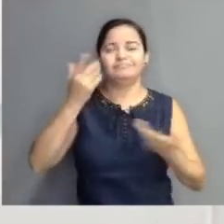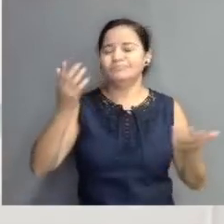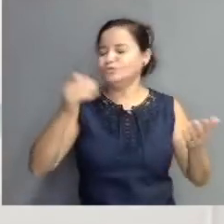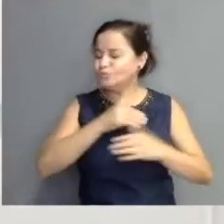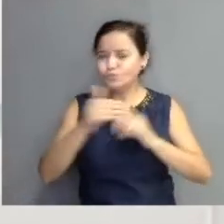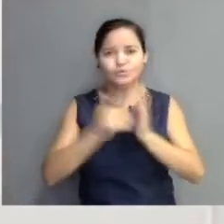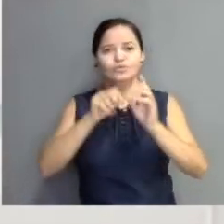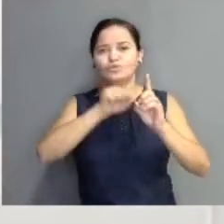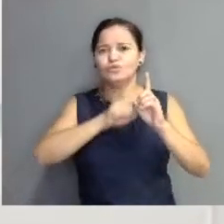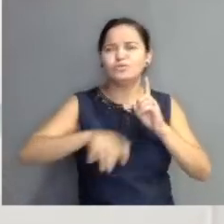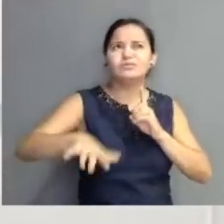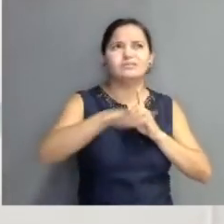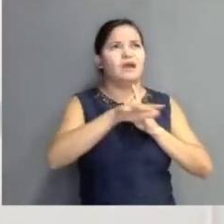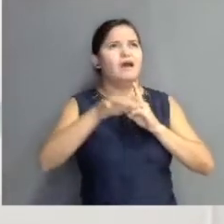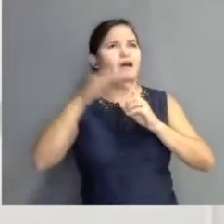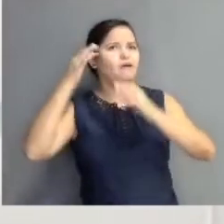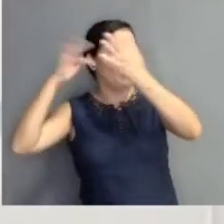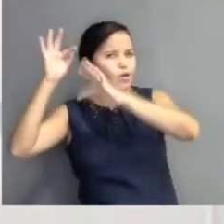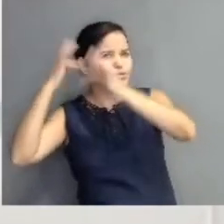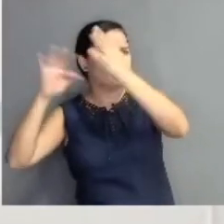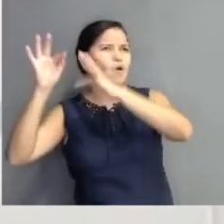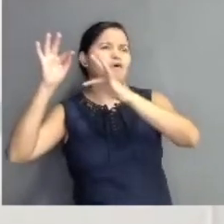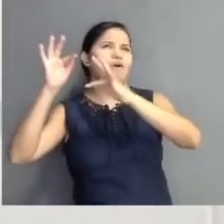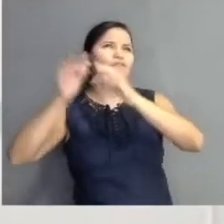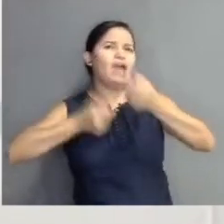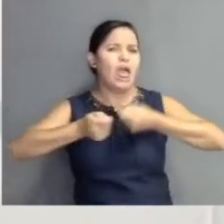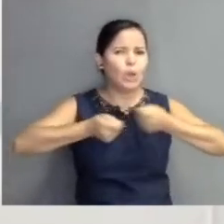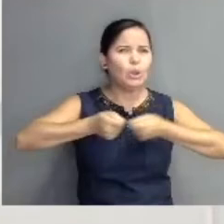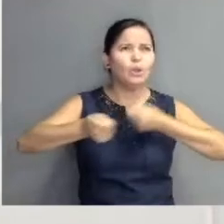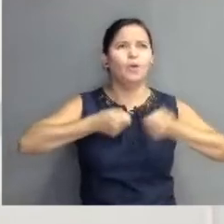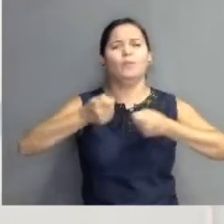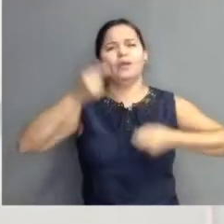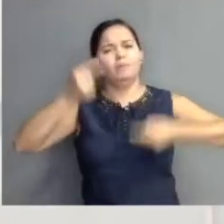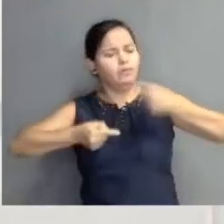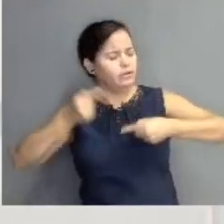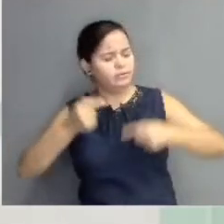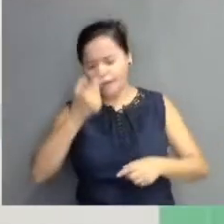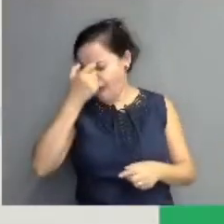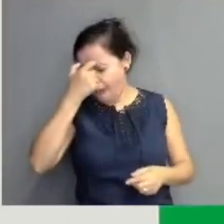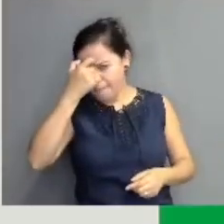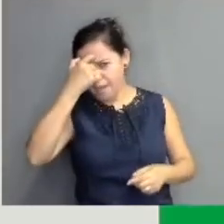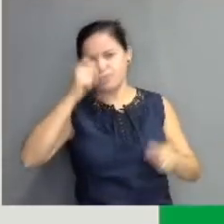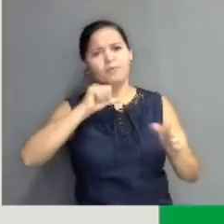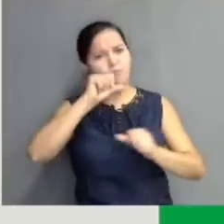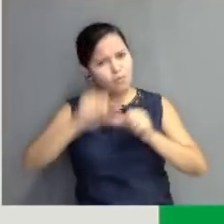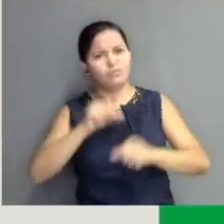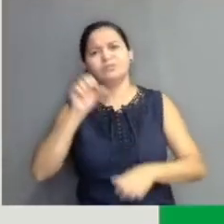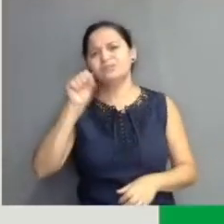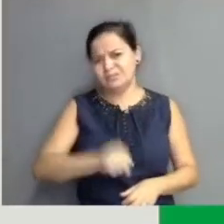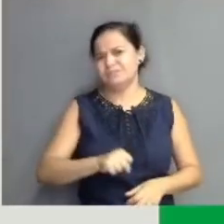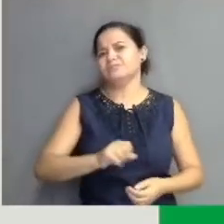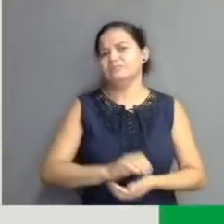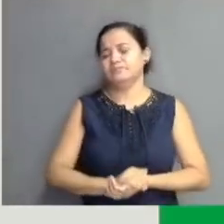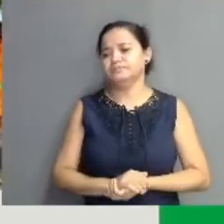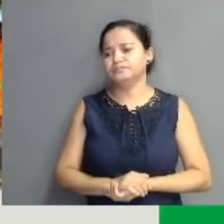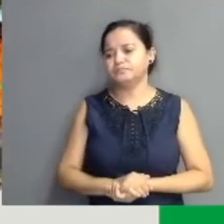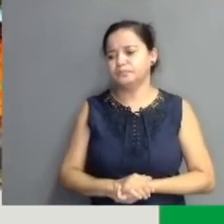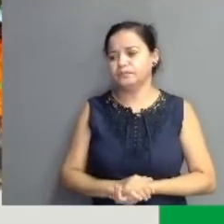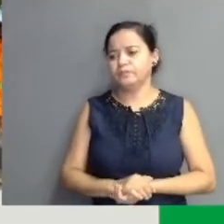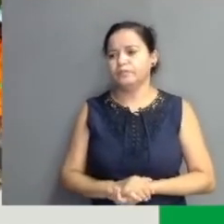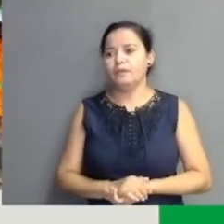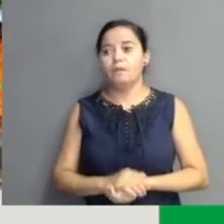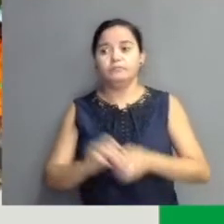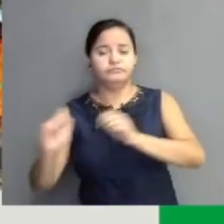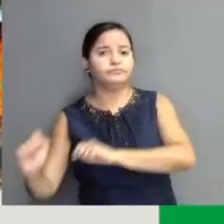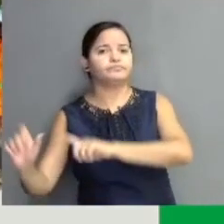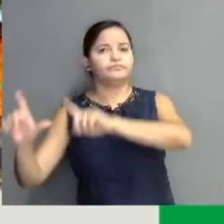filosófica, econômica, política, tudo isso muda, gente. E aí eu vou pedir para a produção ir para o próximo slide.